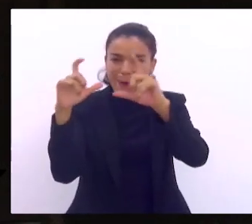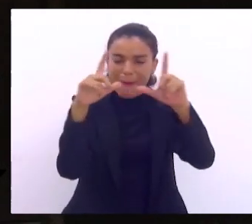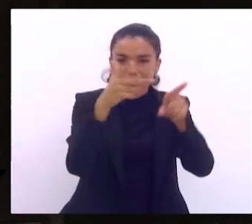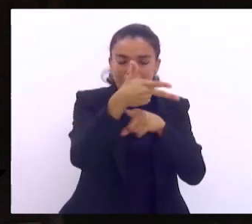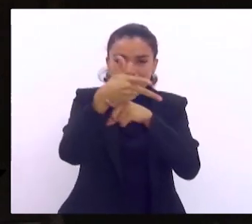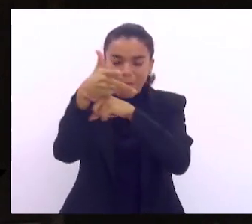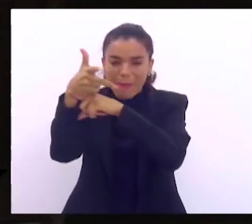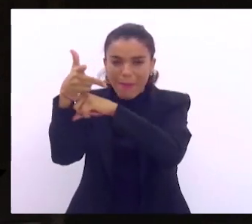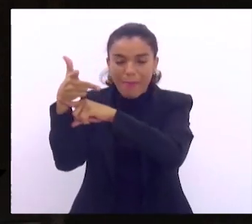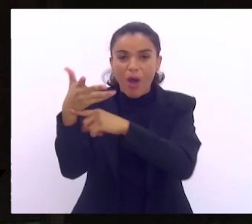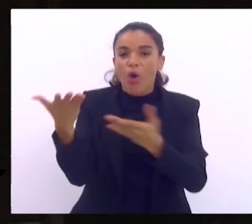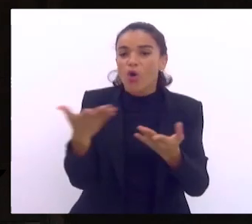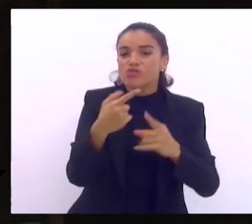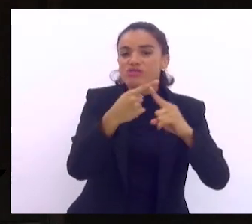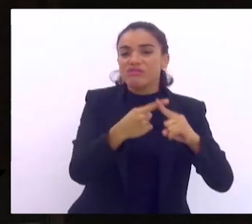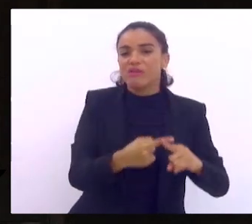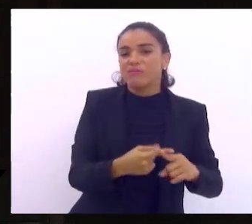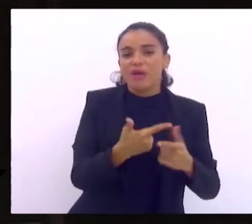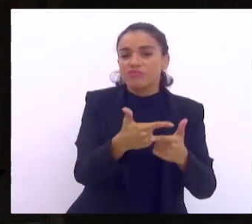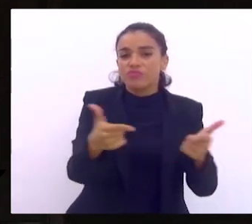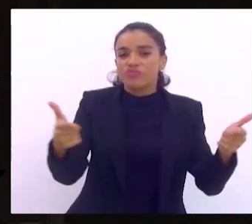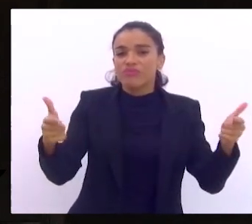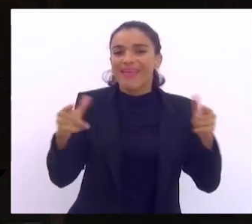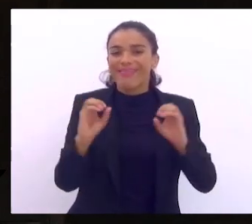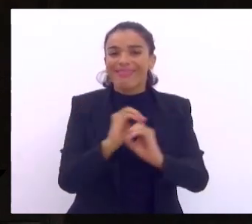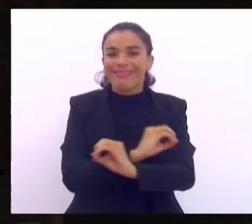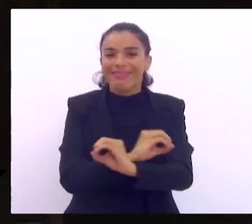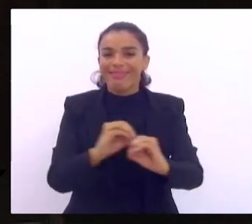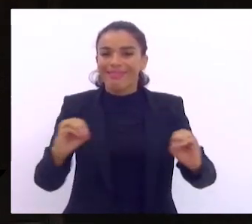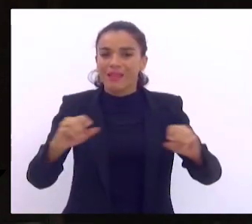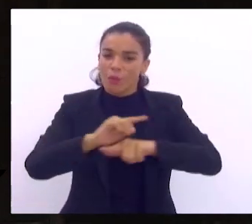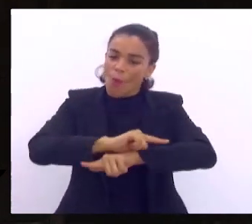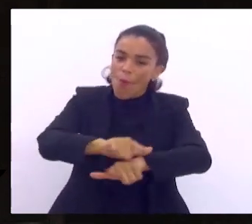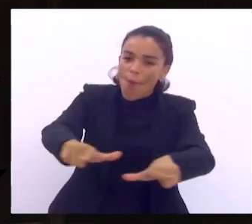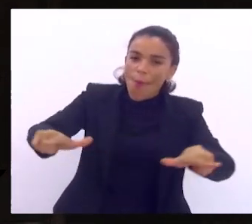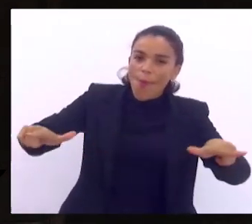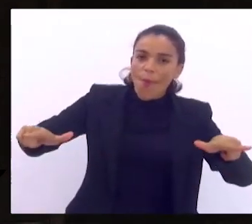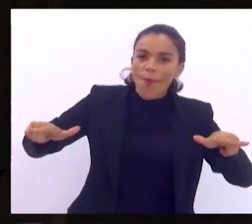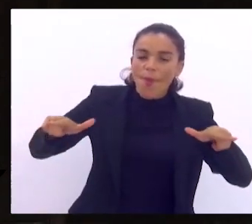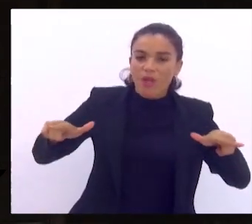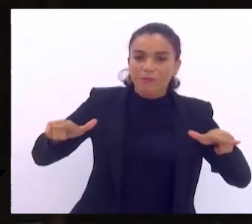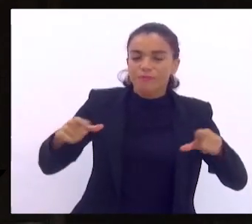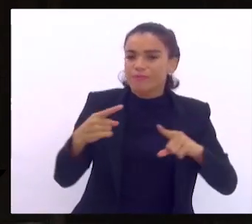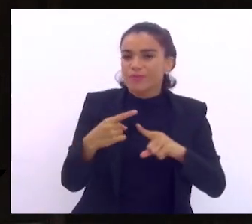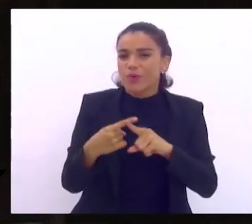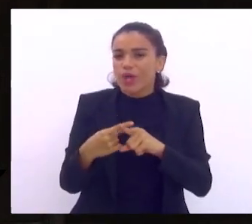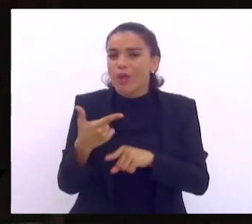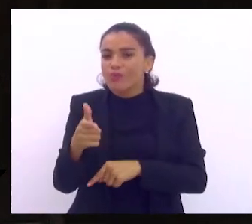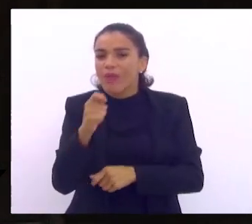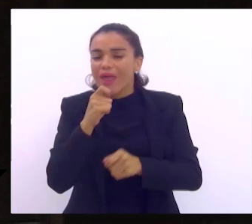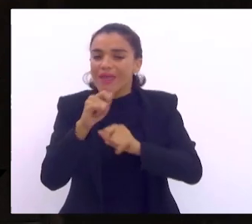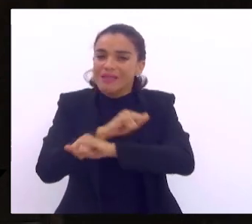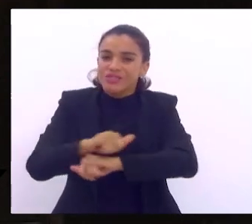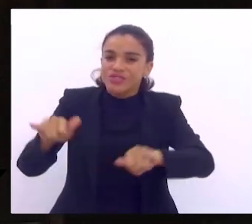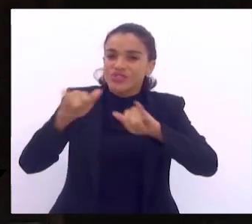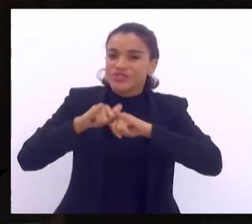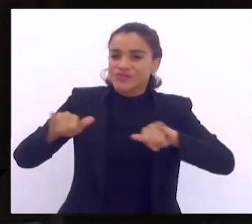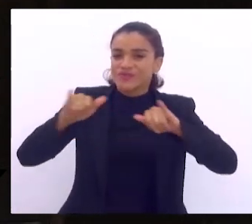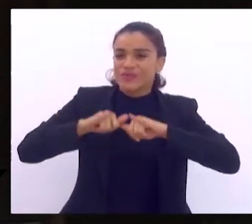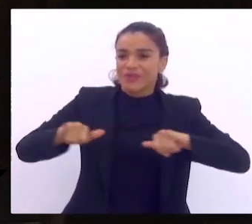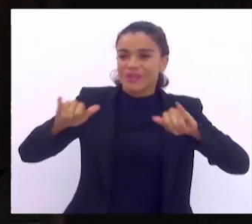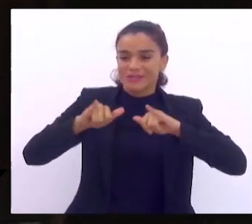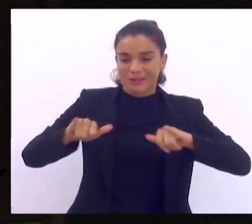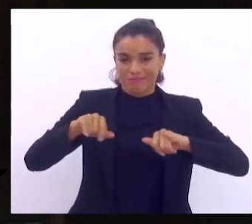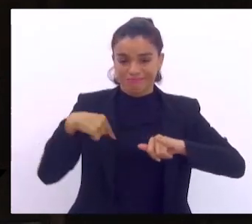Hoje, os nossos campeonatos não têm cobertura de ninguém, porque a gente não tem divulgação, a gente perdeu